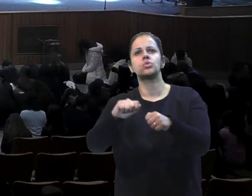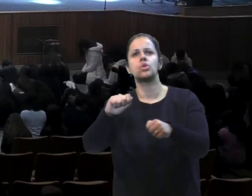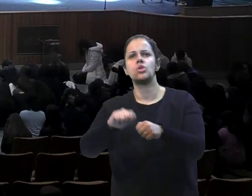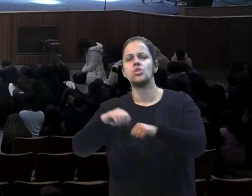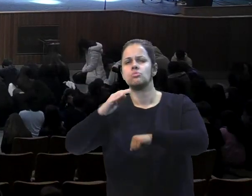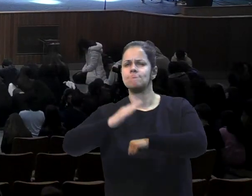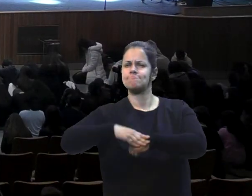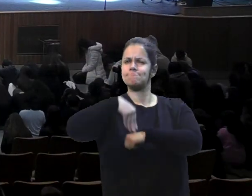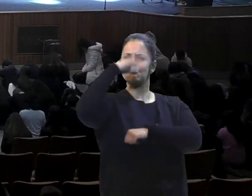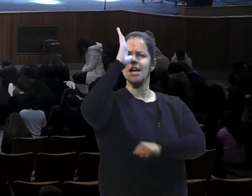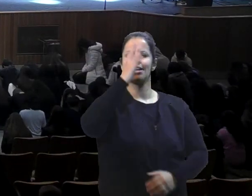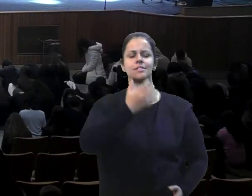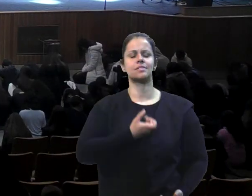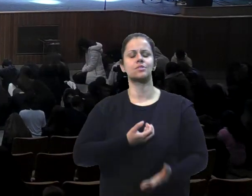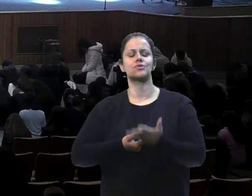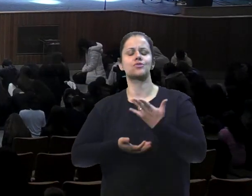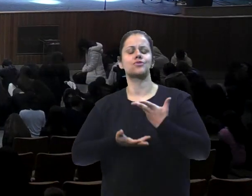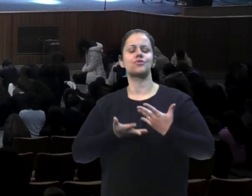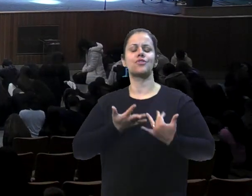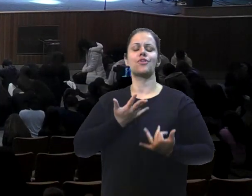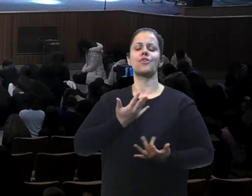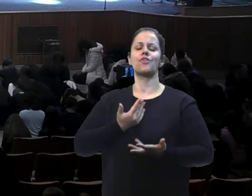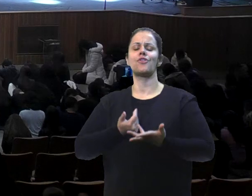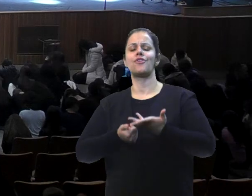Faz a tua oração no seu lugar.